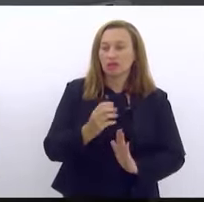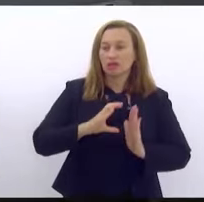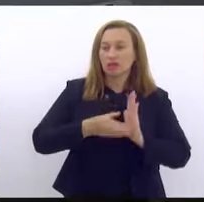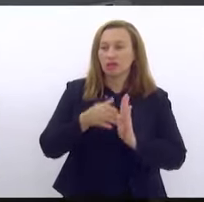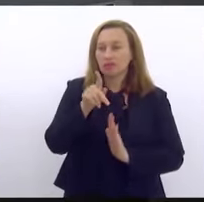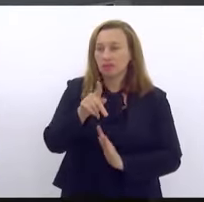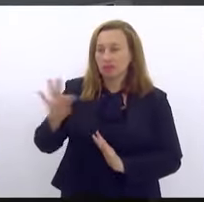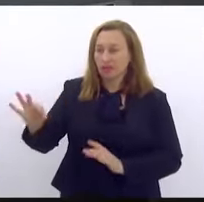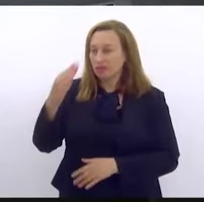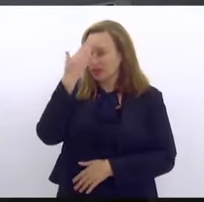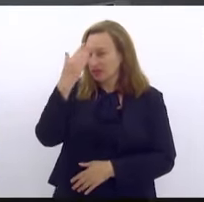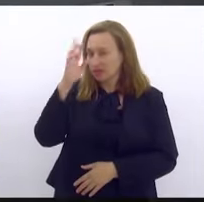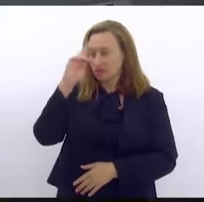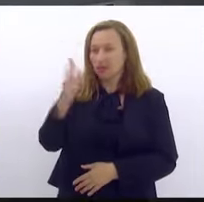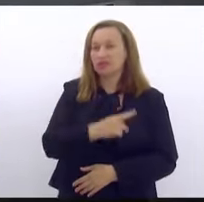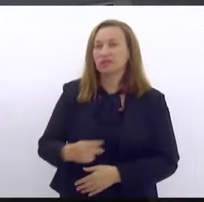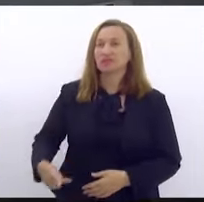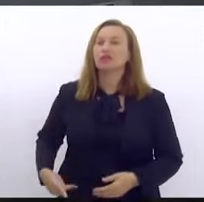presidente.